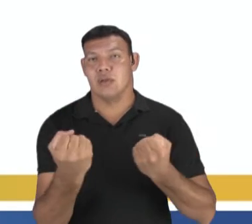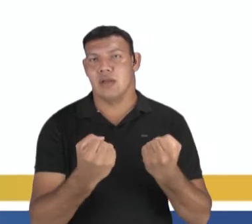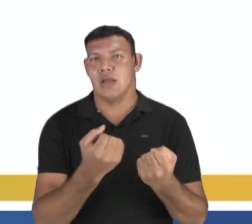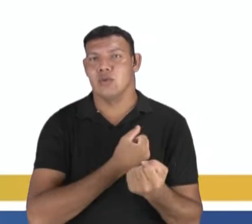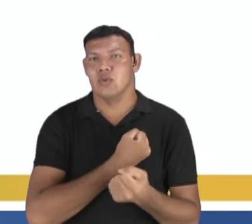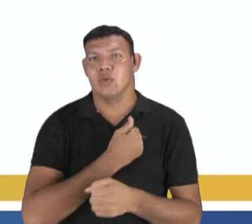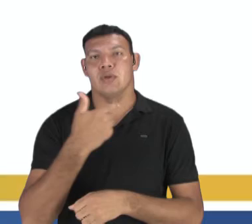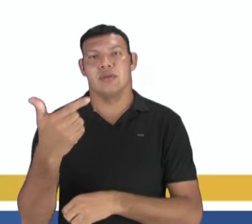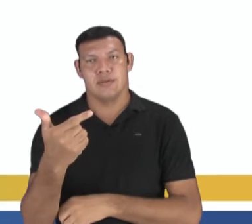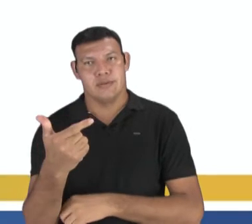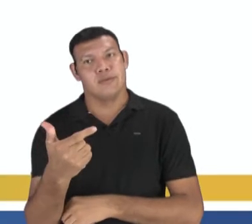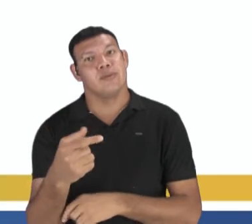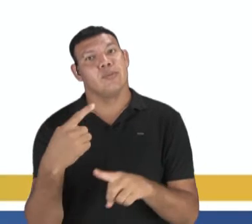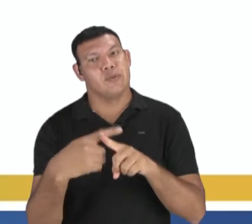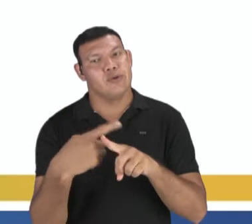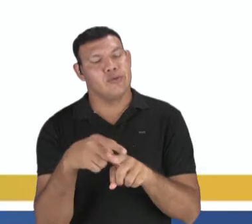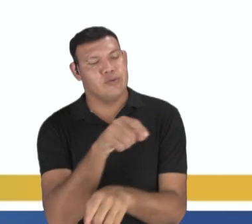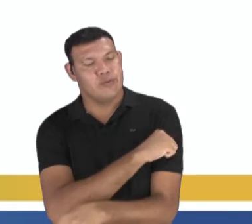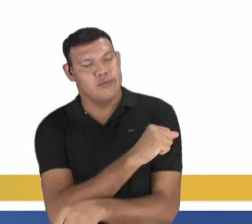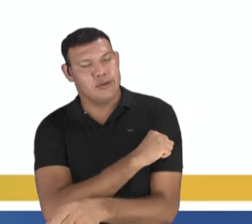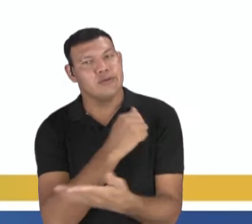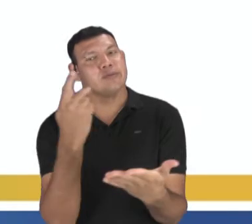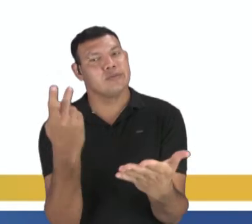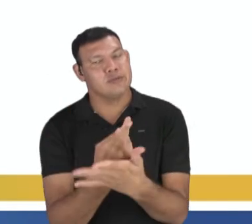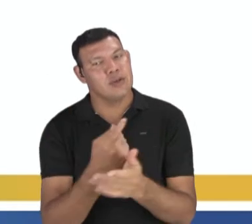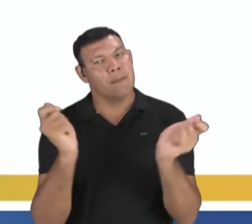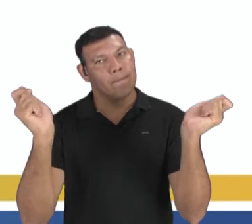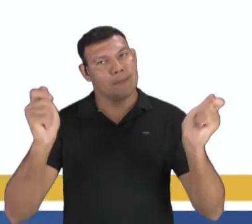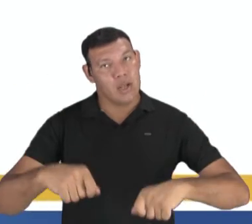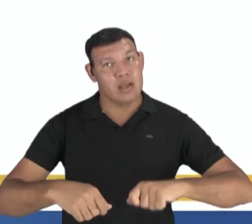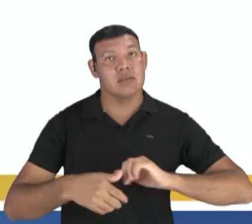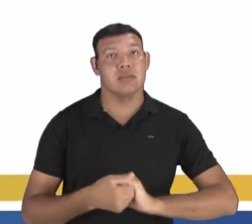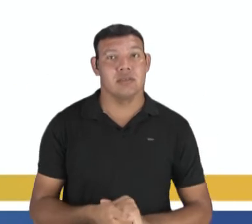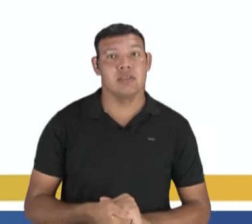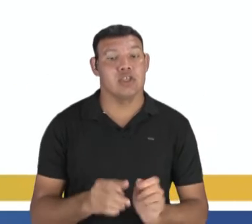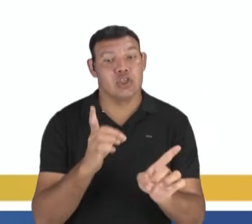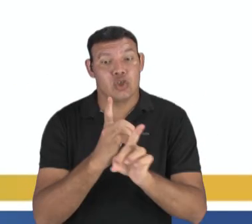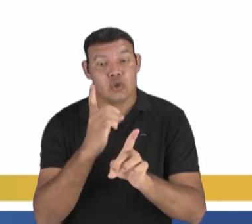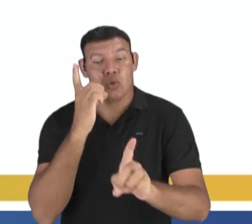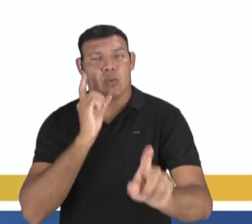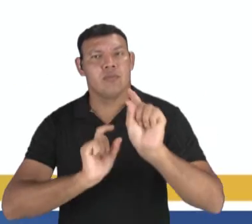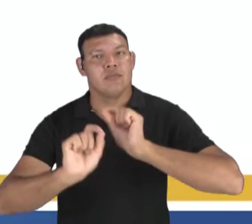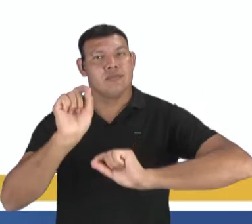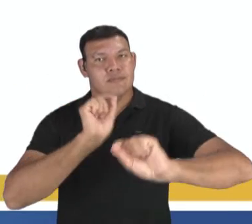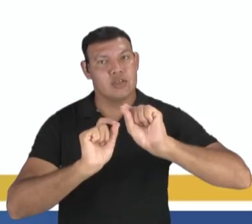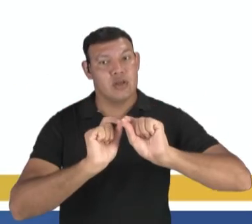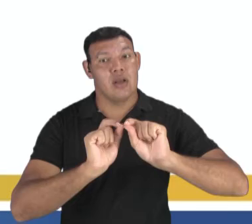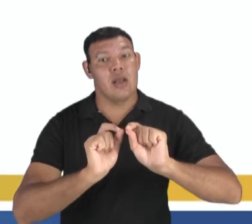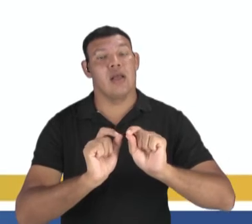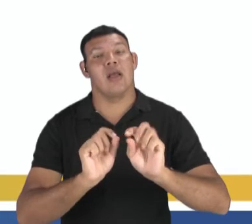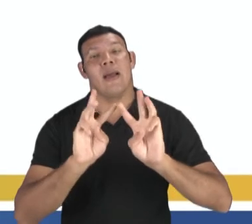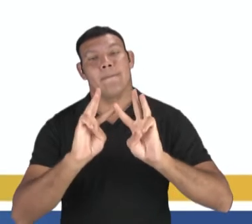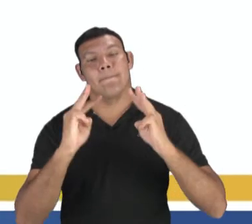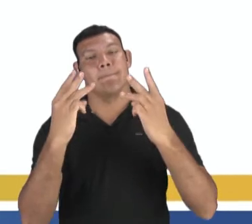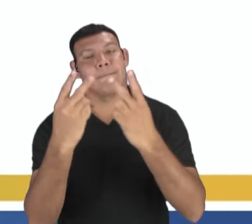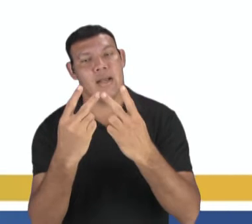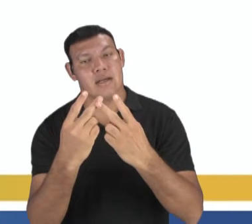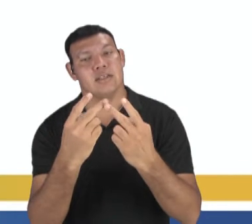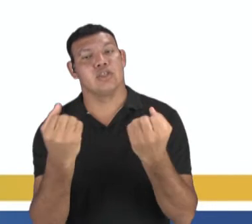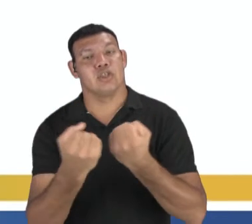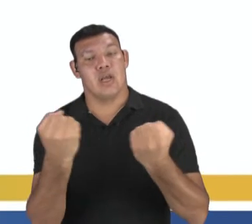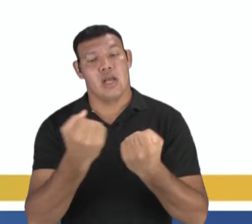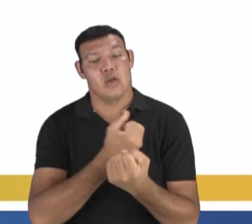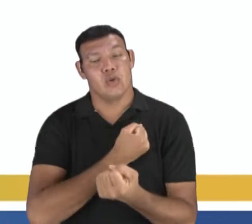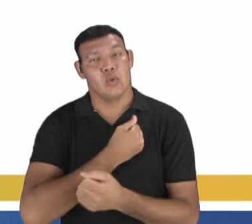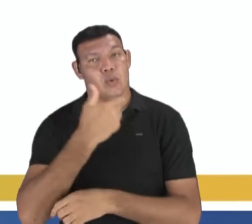aluno cometeria aqui, tá? E erraria essa questão. Então, o que a gente quer descobrir é a massa 2. Manipulando